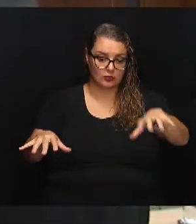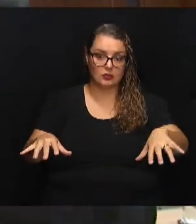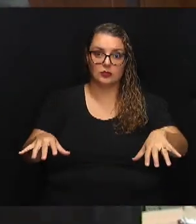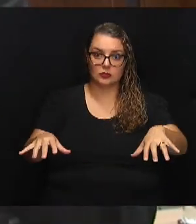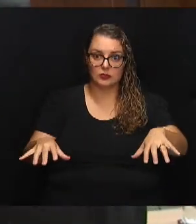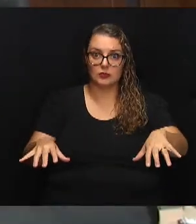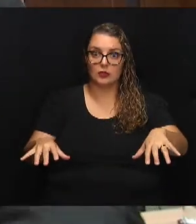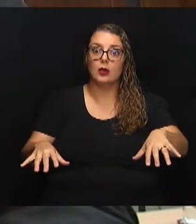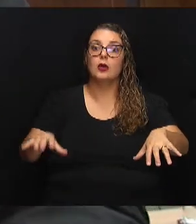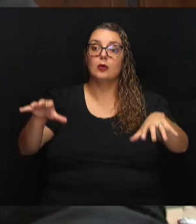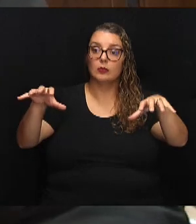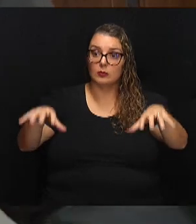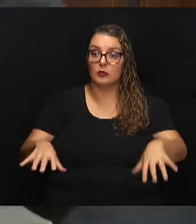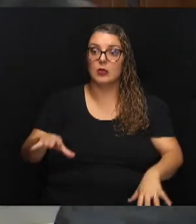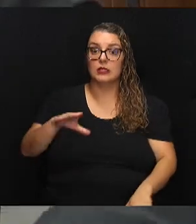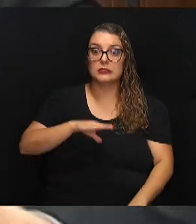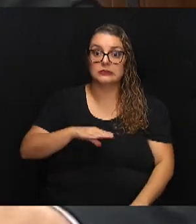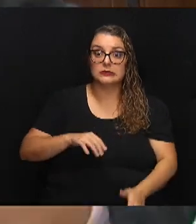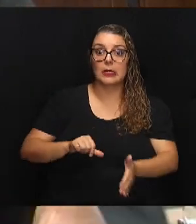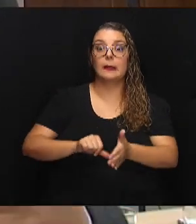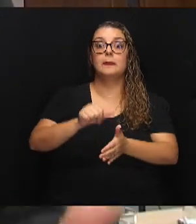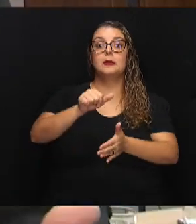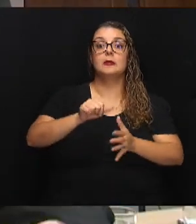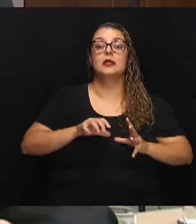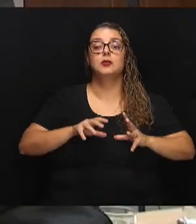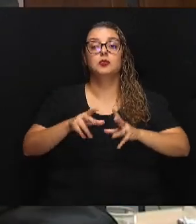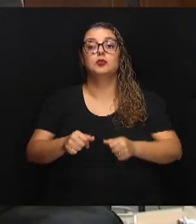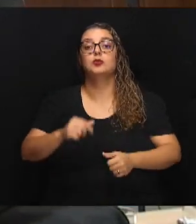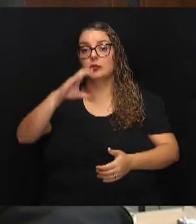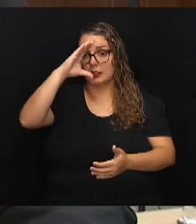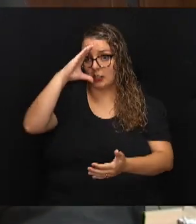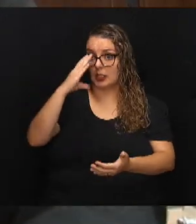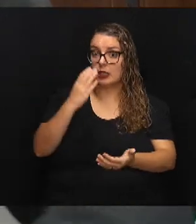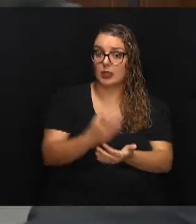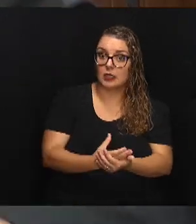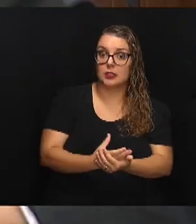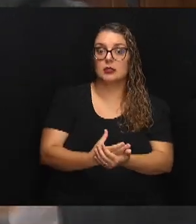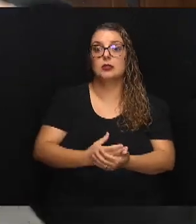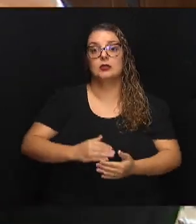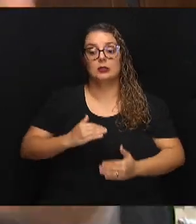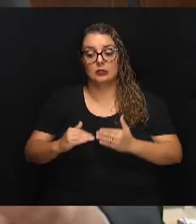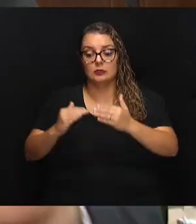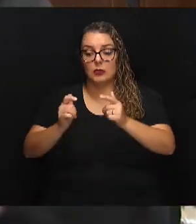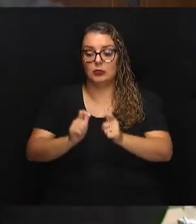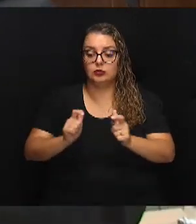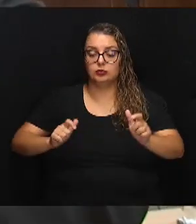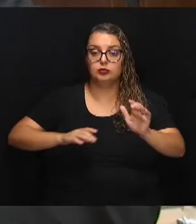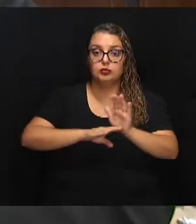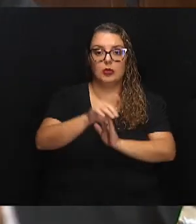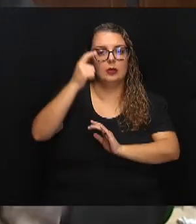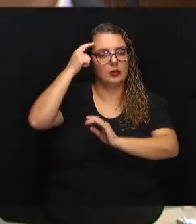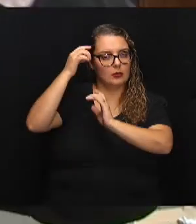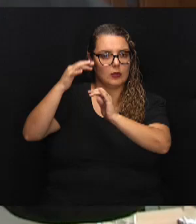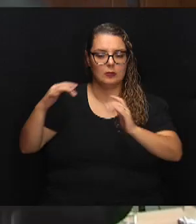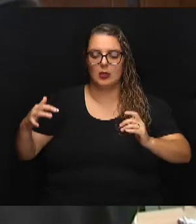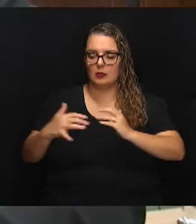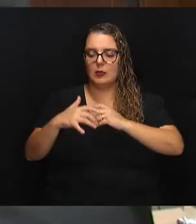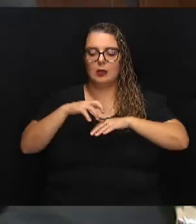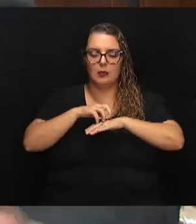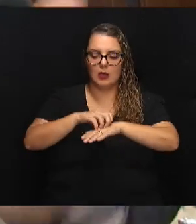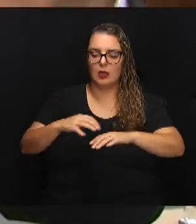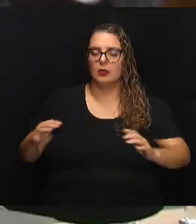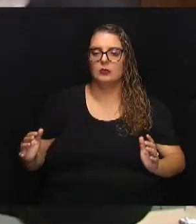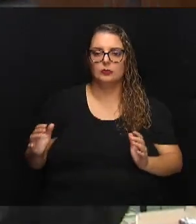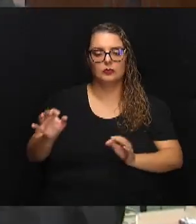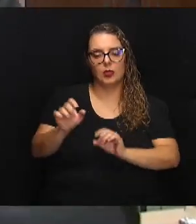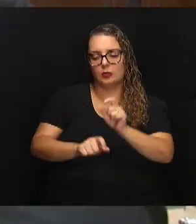uma cidade de vanguarda, que nós acreditamos no crescimento dela, e nós vamos pensar em mobilidade urbana, em